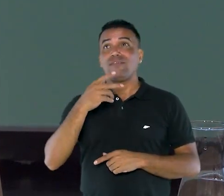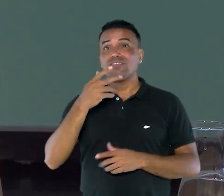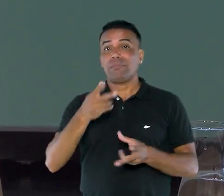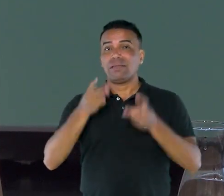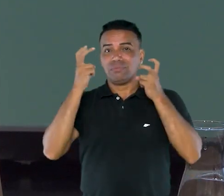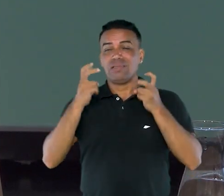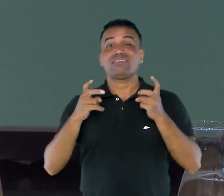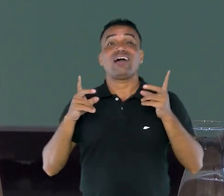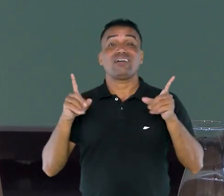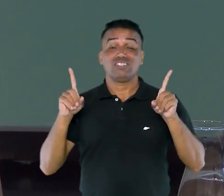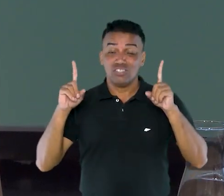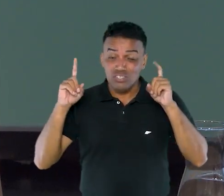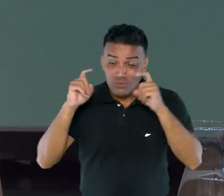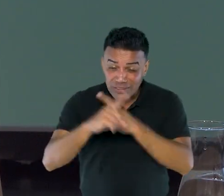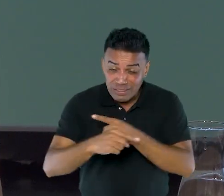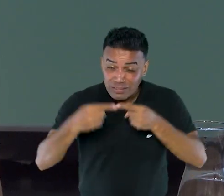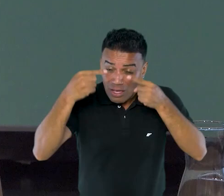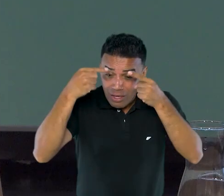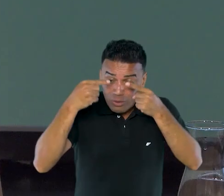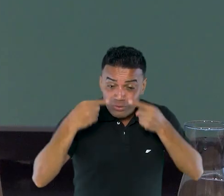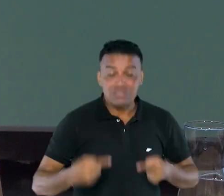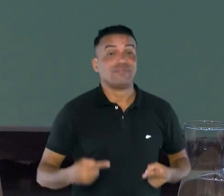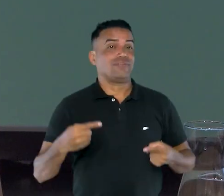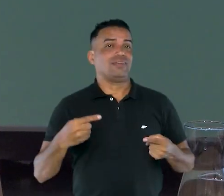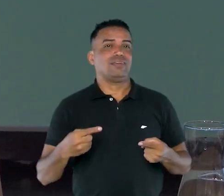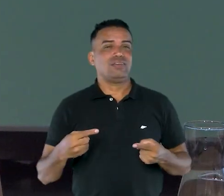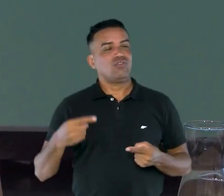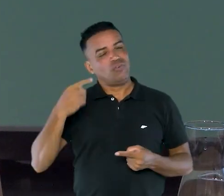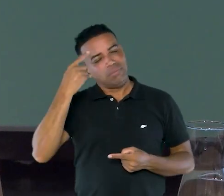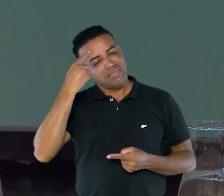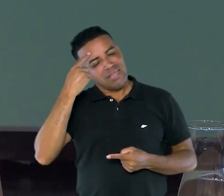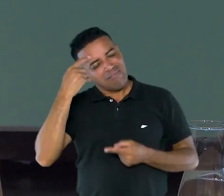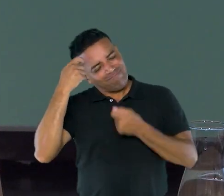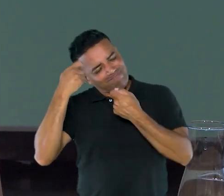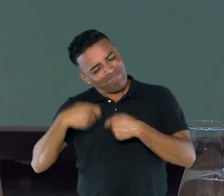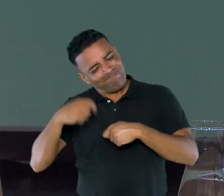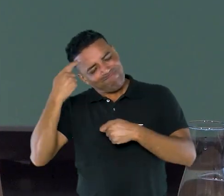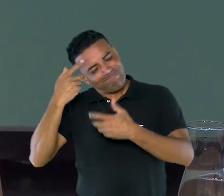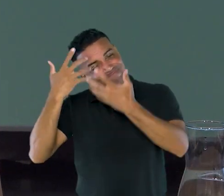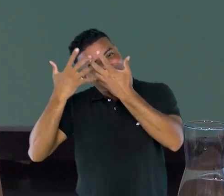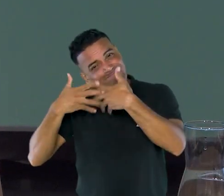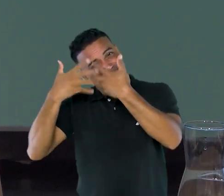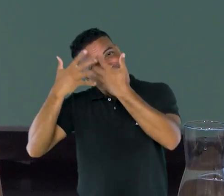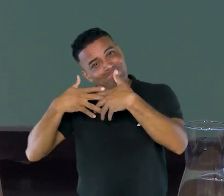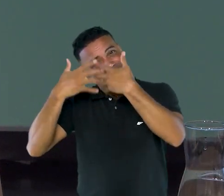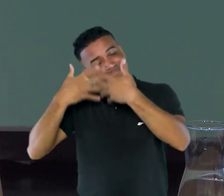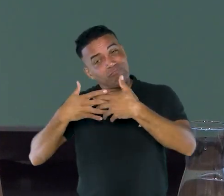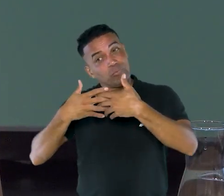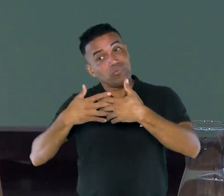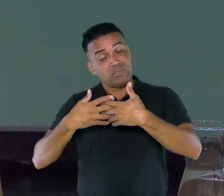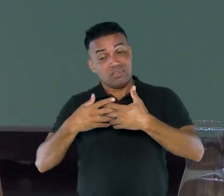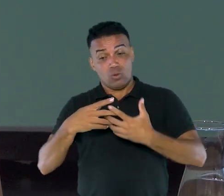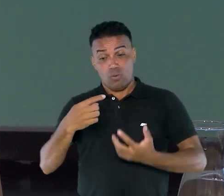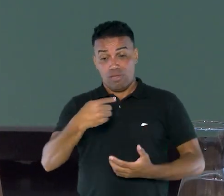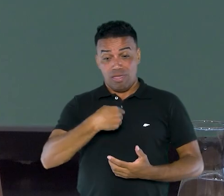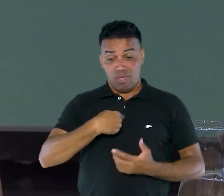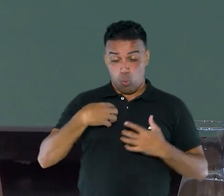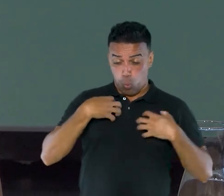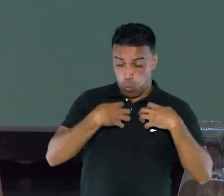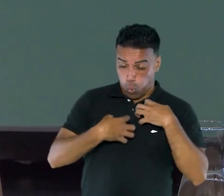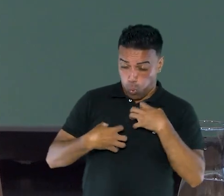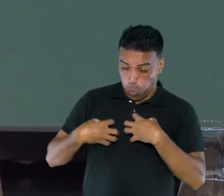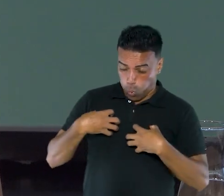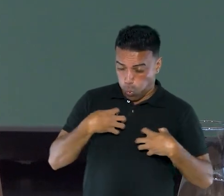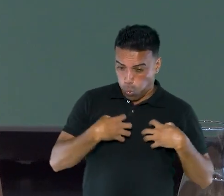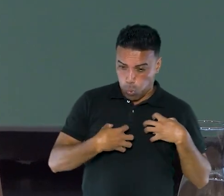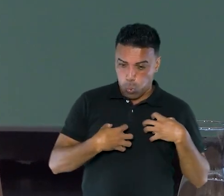complexo, é um desafio e vou ter que pensar sobre isso. Por mais que eu me angustie, por mais